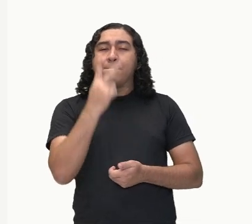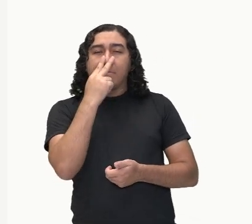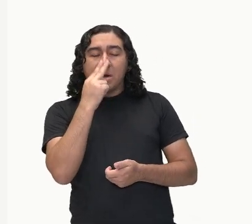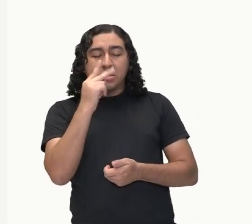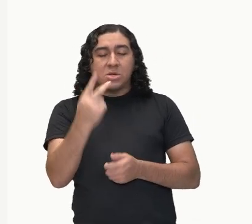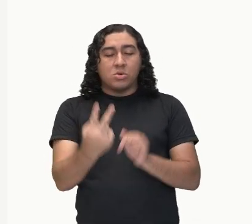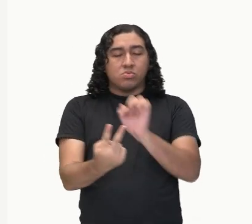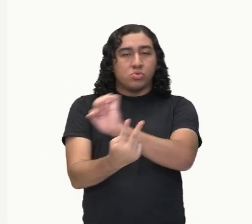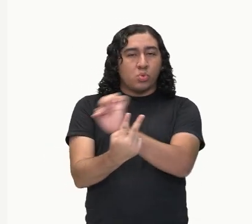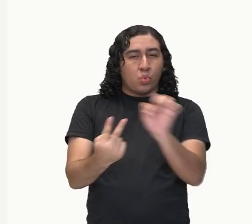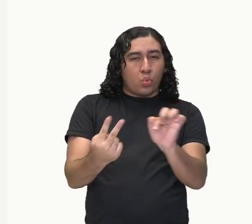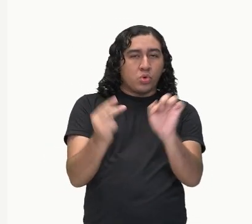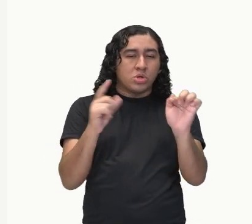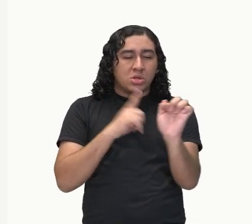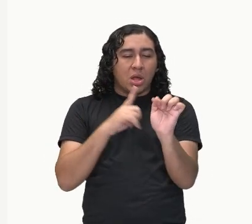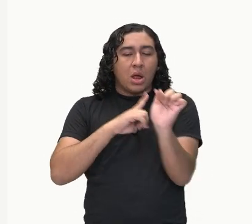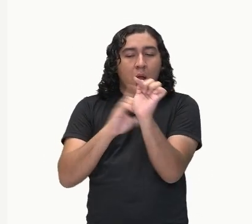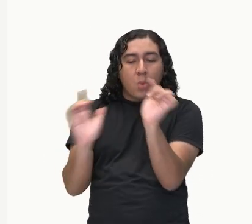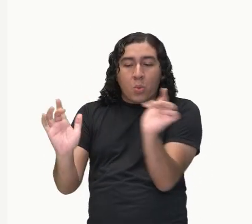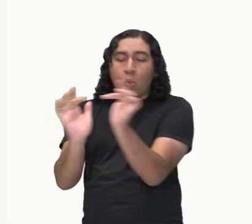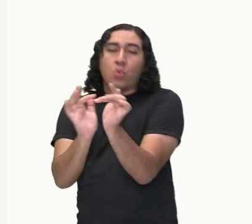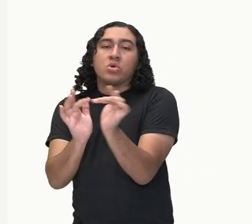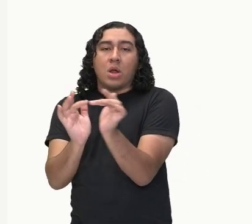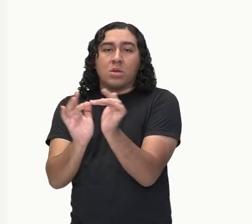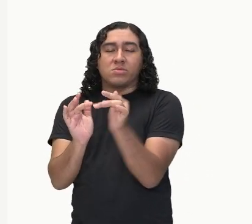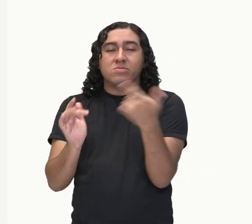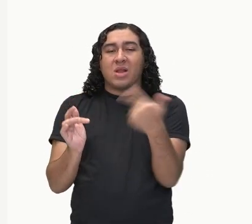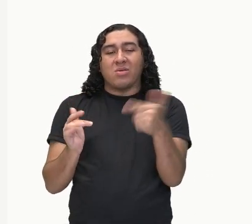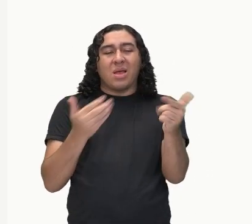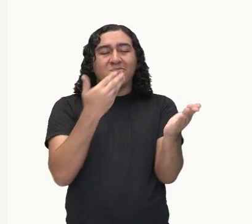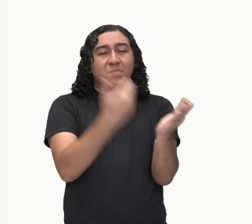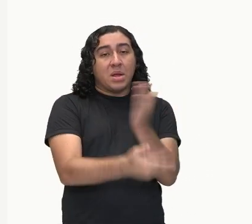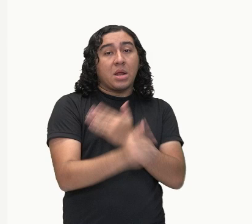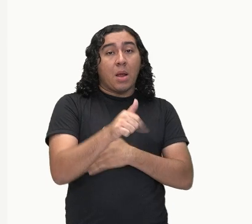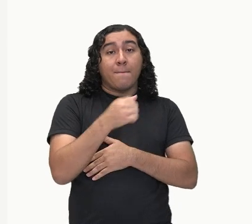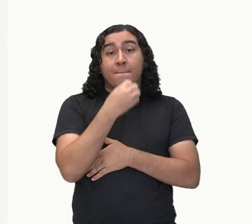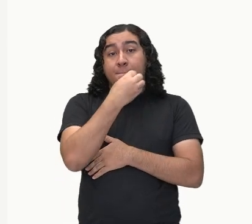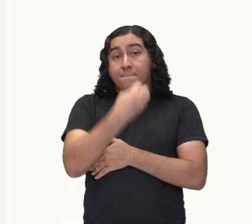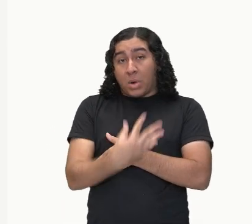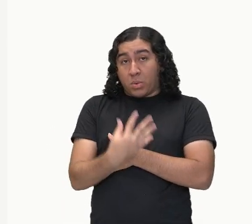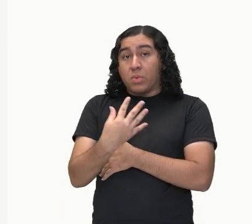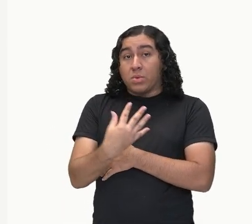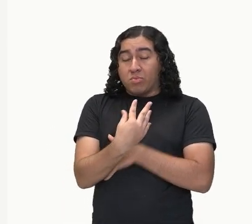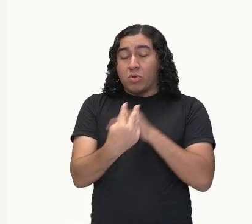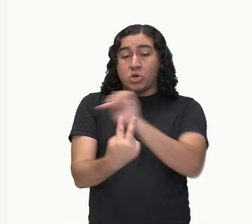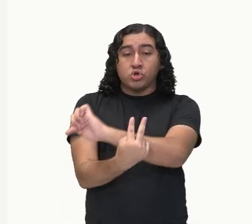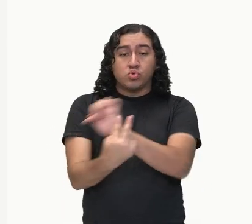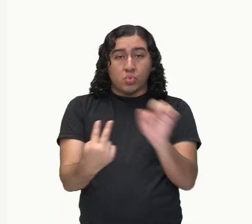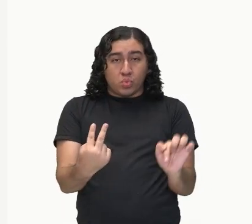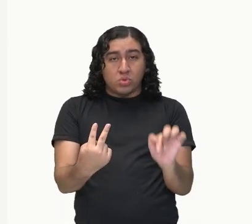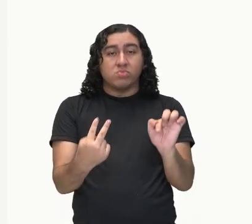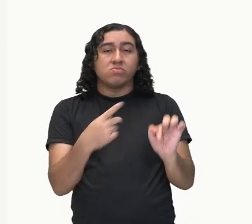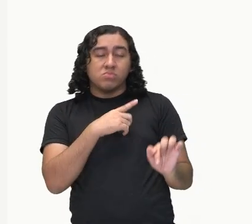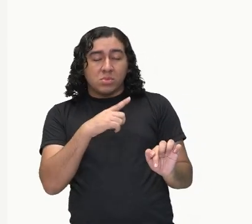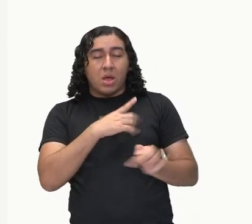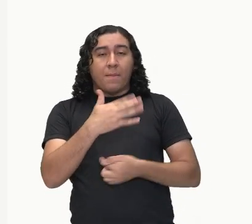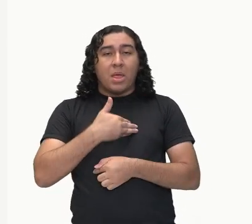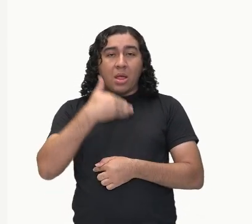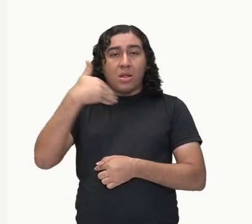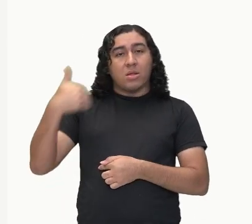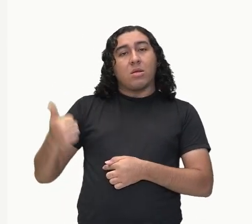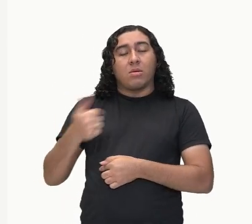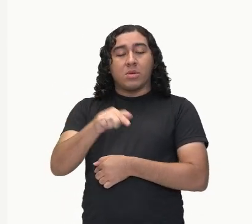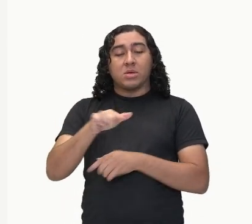mútuo, não há uma perda nesse caso aí, é um benefício entre os indivíduos que fazem parte